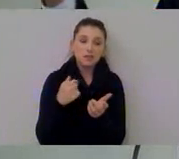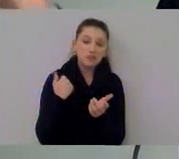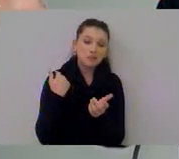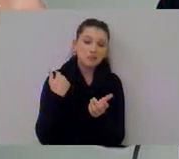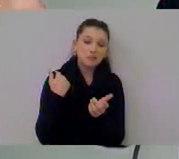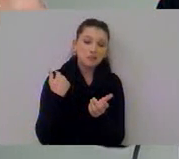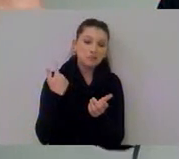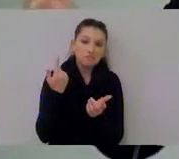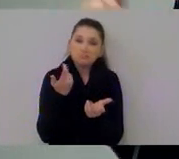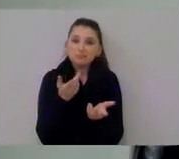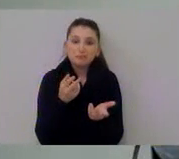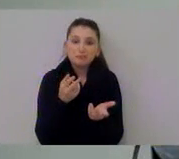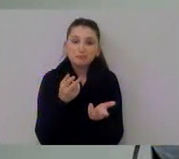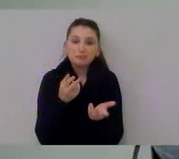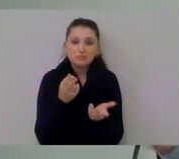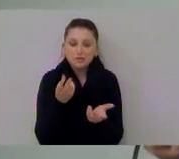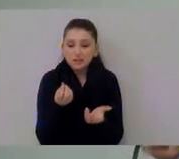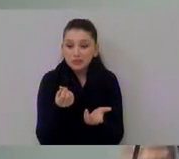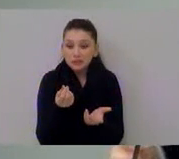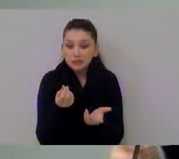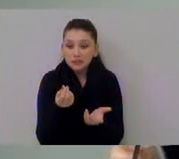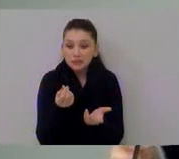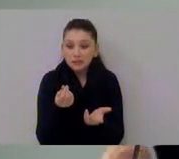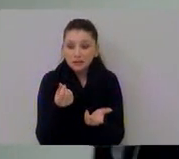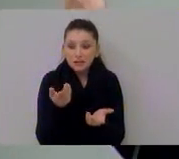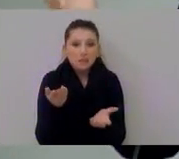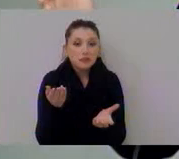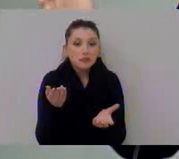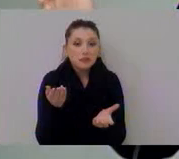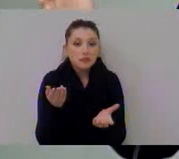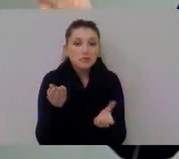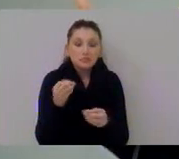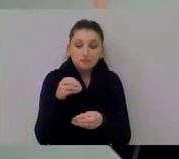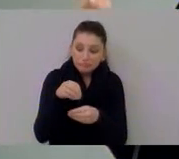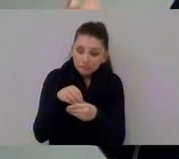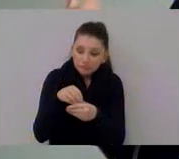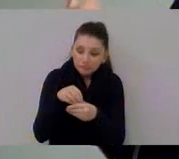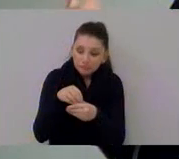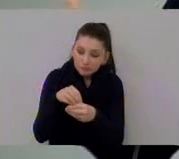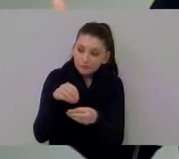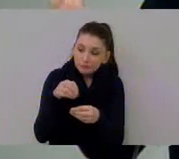vão continuar acumuladas se não houver uma